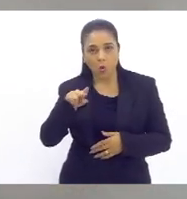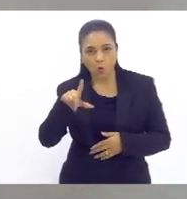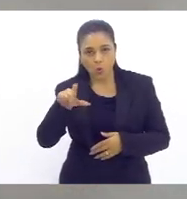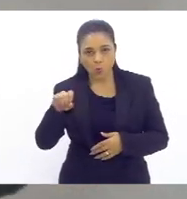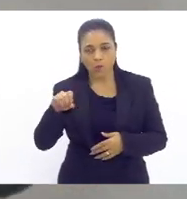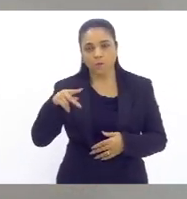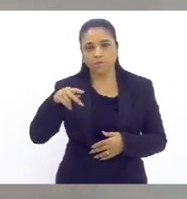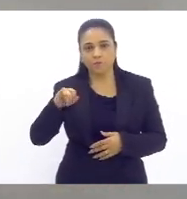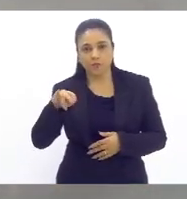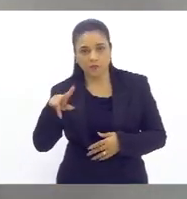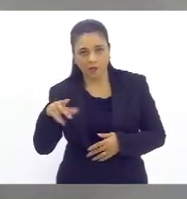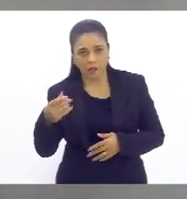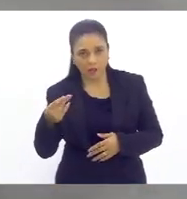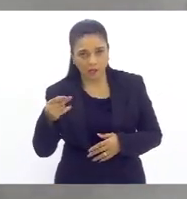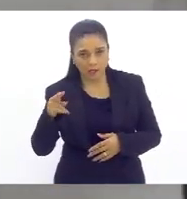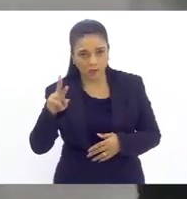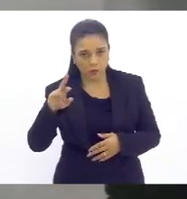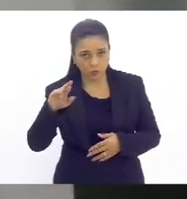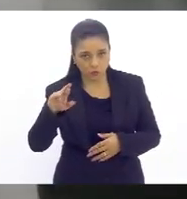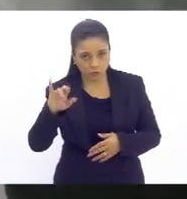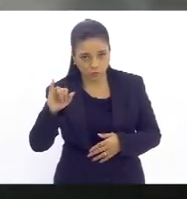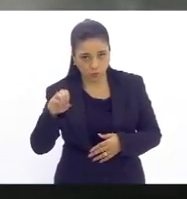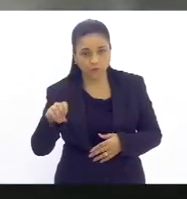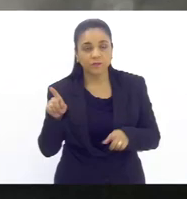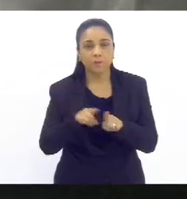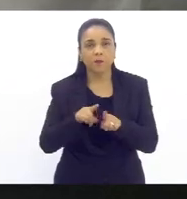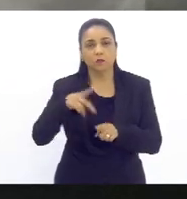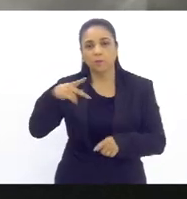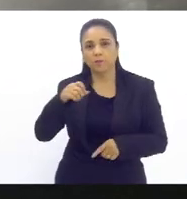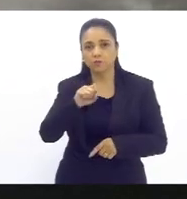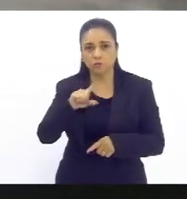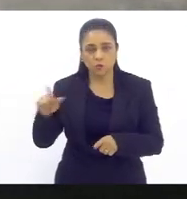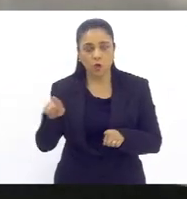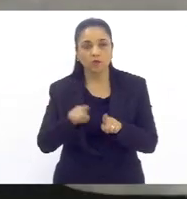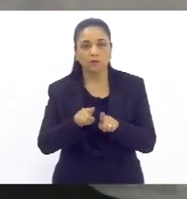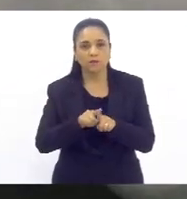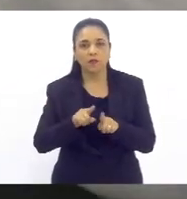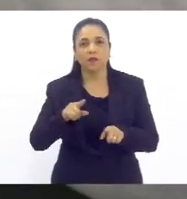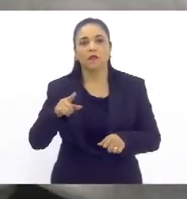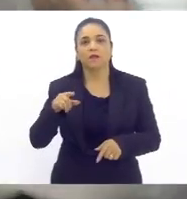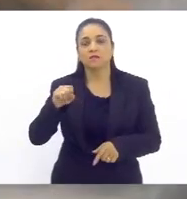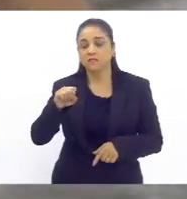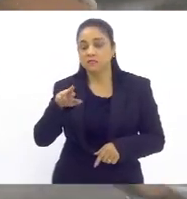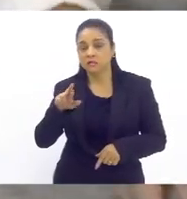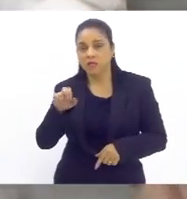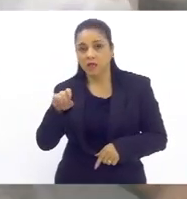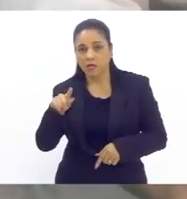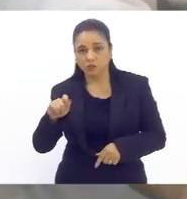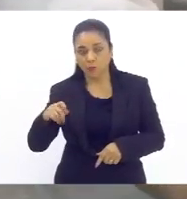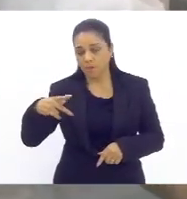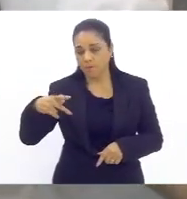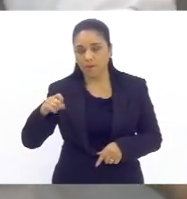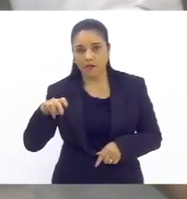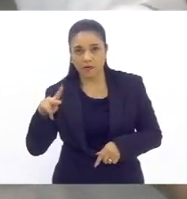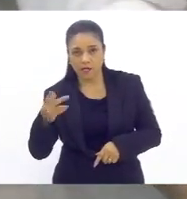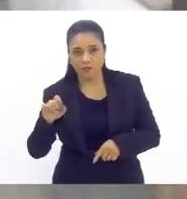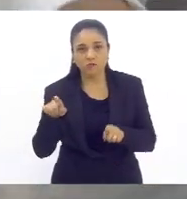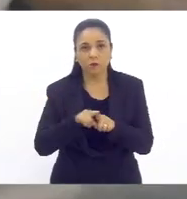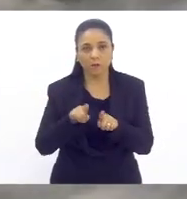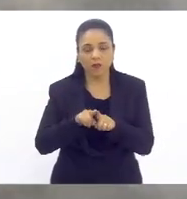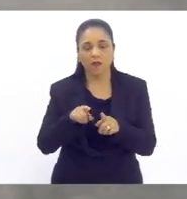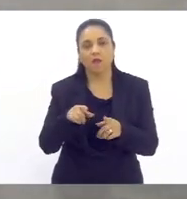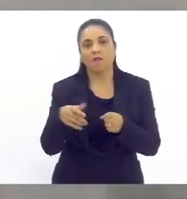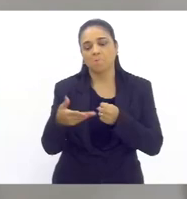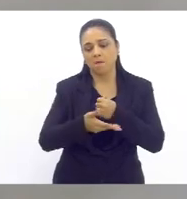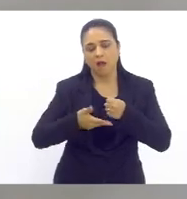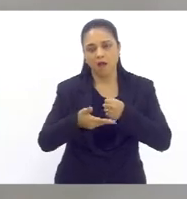isso e o professor Célio Lucarelli que é do PSD né que é da base do do governo Paes que é